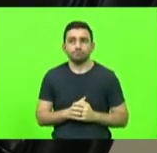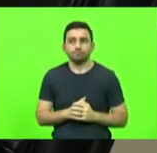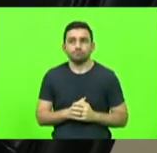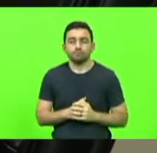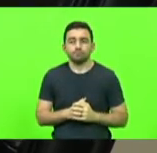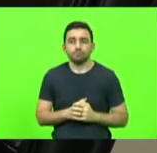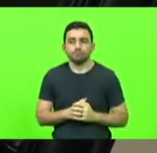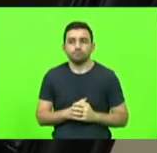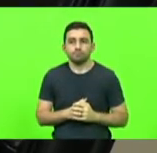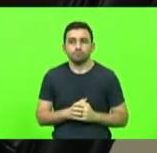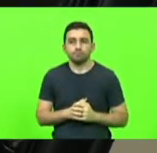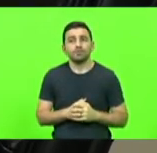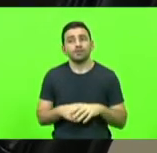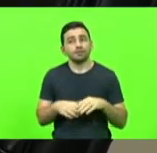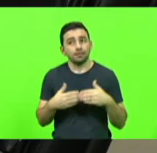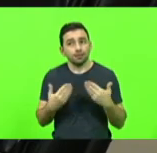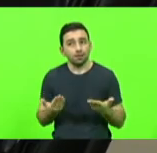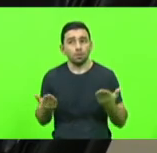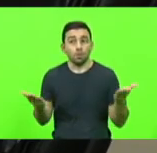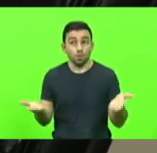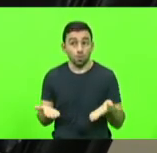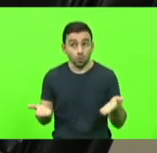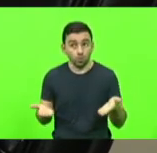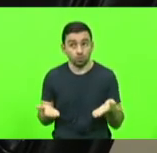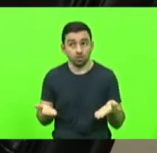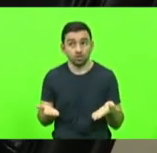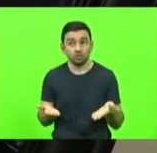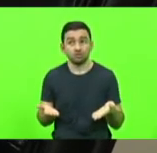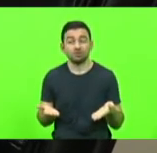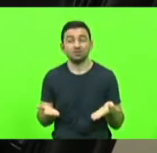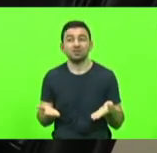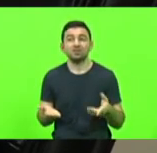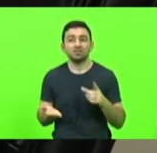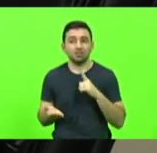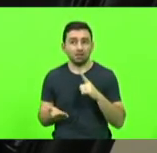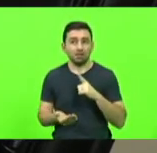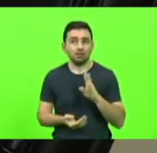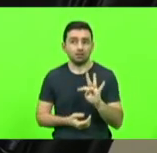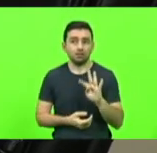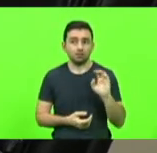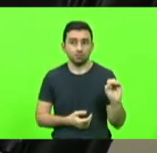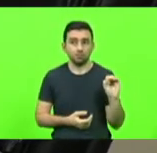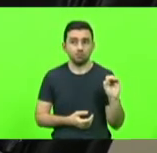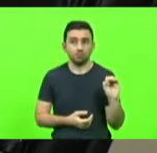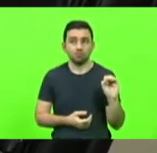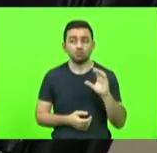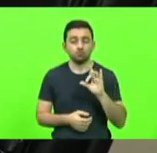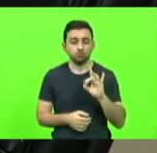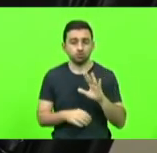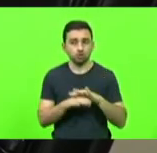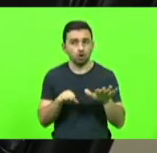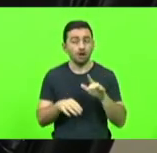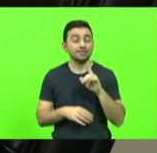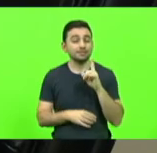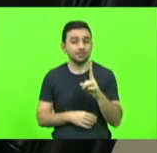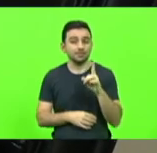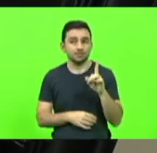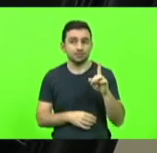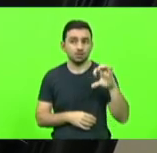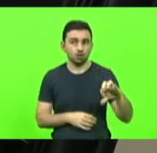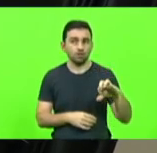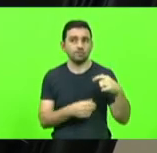Então, hoje, nós sabemos que só temos terapeutas ocupacionais em 119